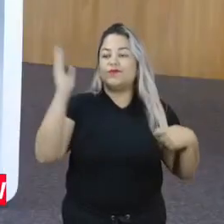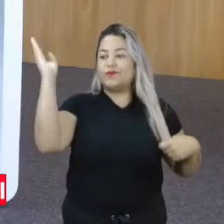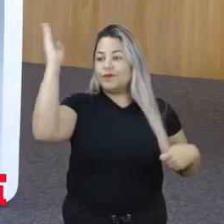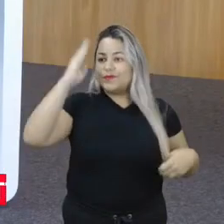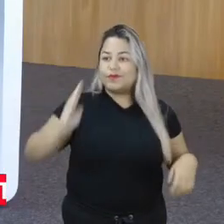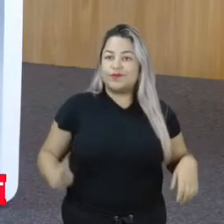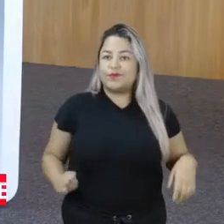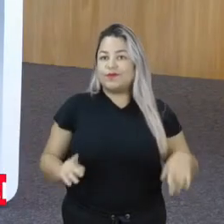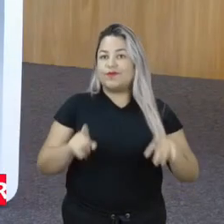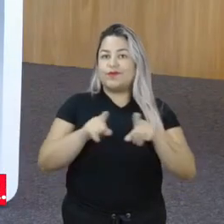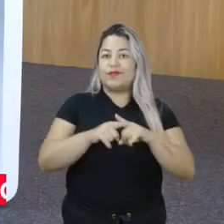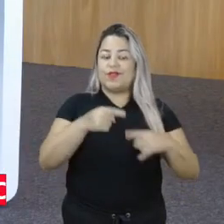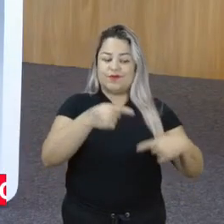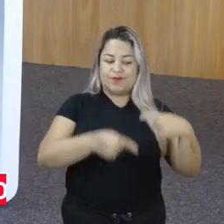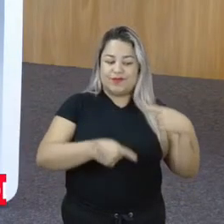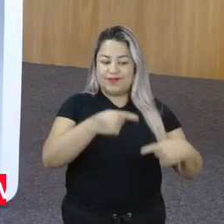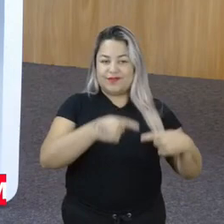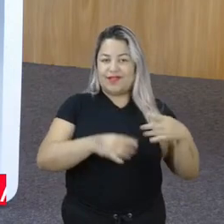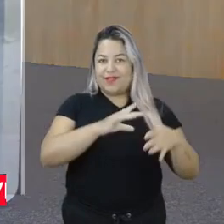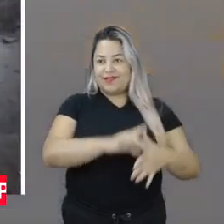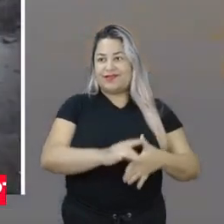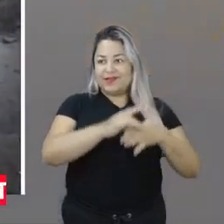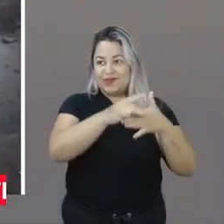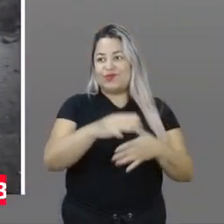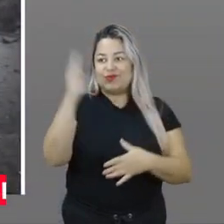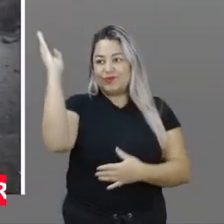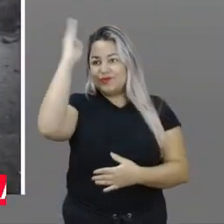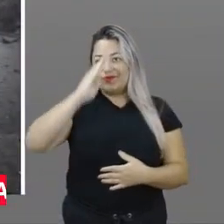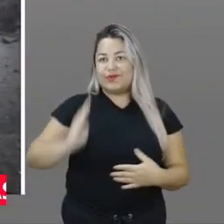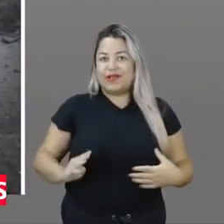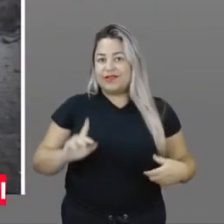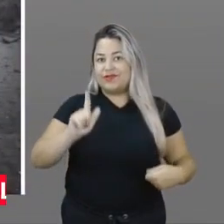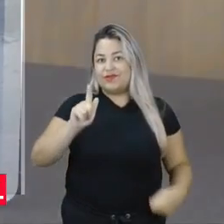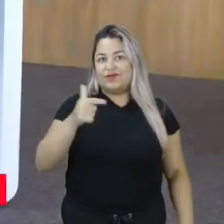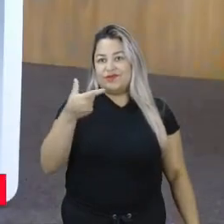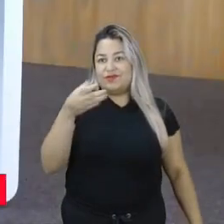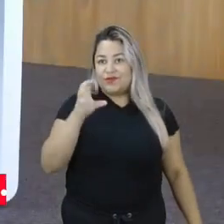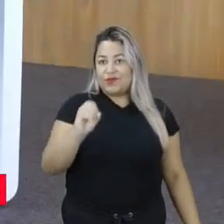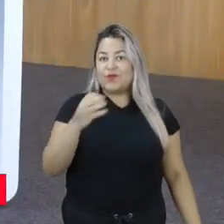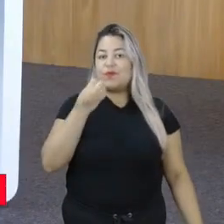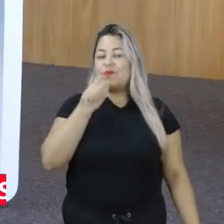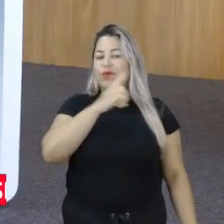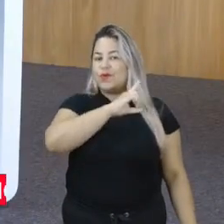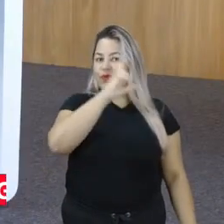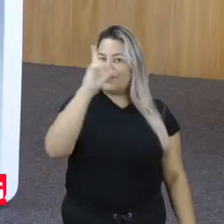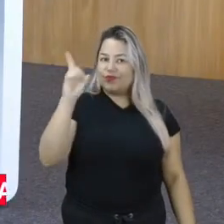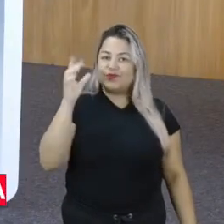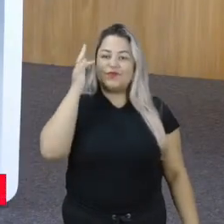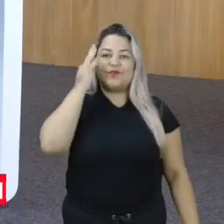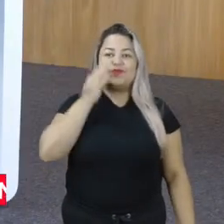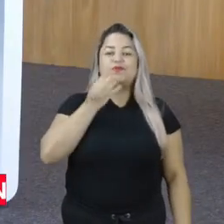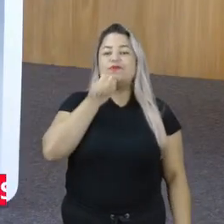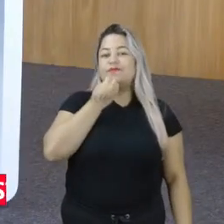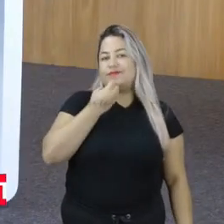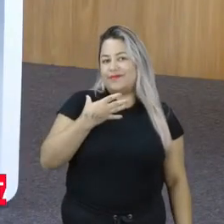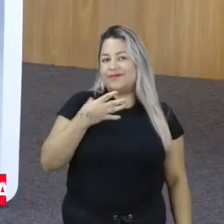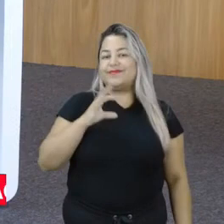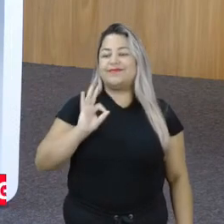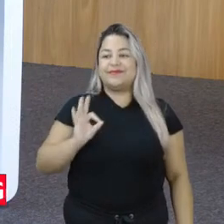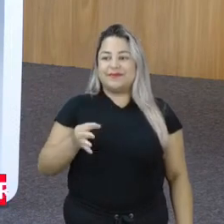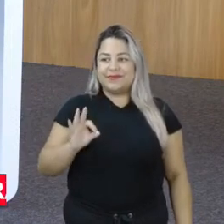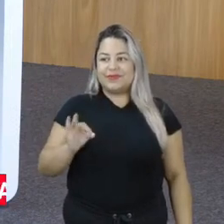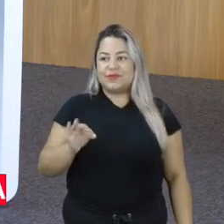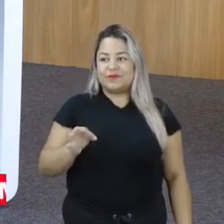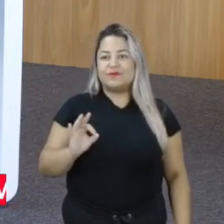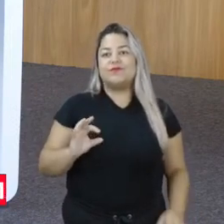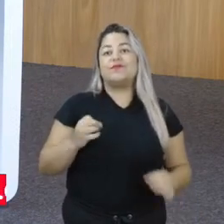tratar da política externa e da liderança do Brasil no G20. Bom dia para você, Fernando, tudo bem? Bom